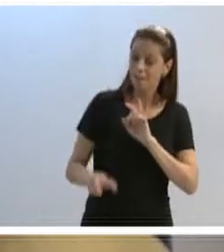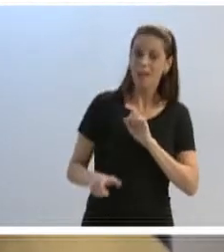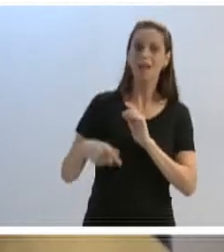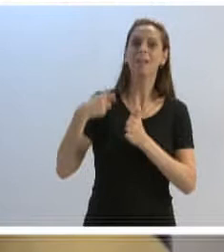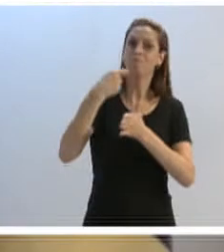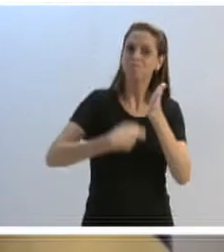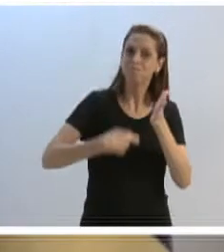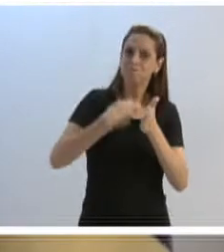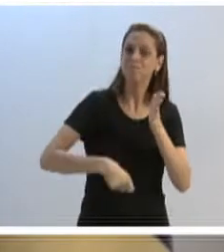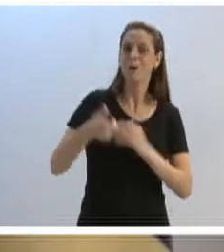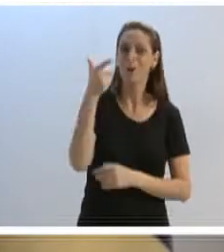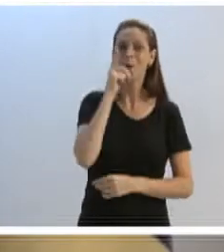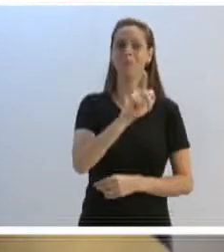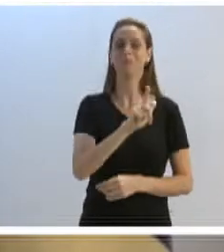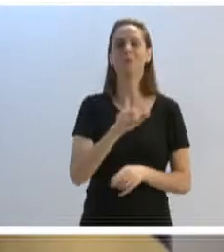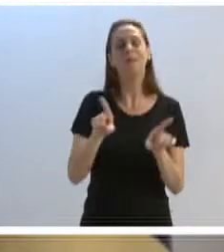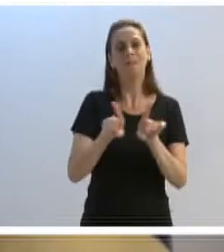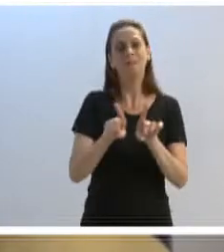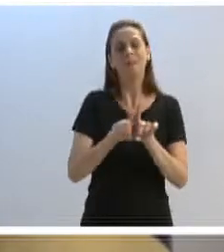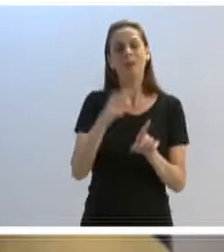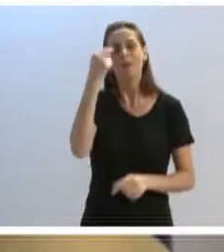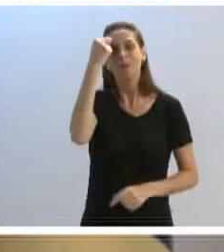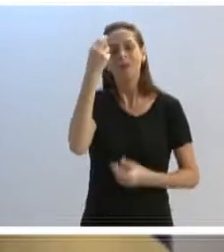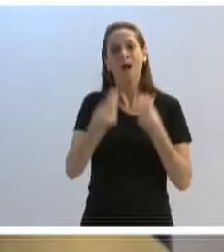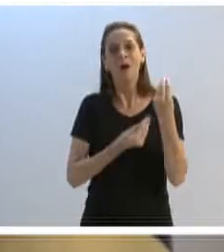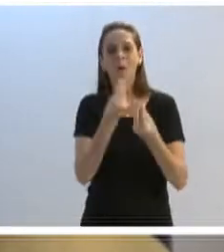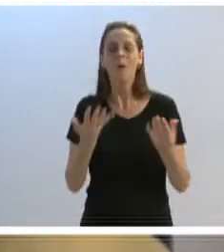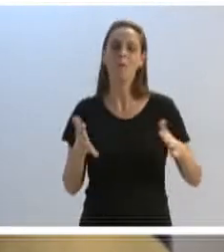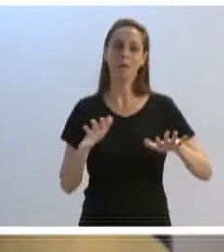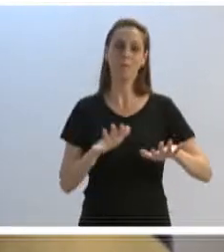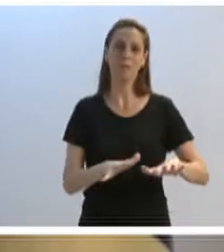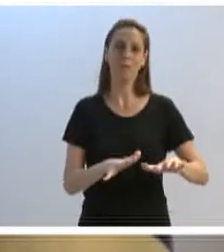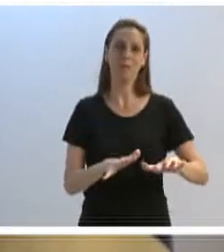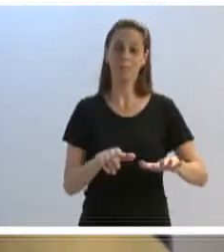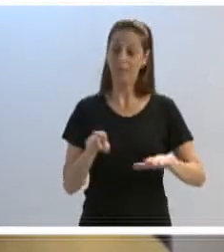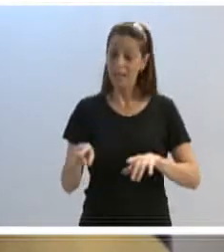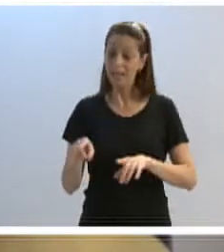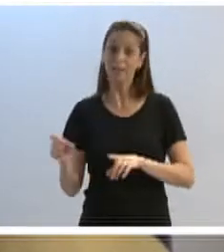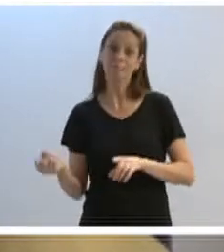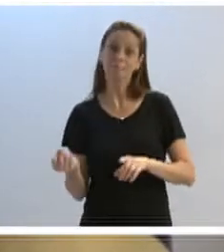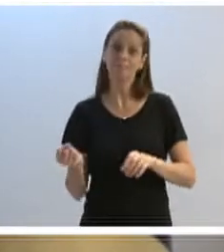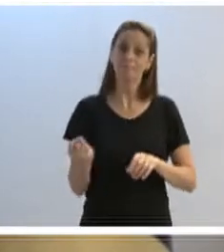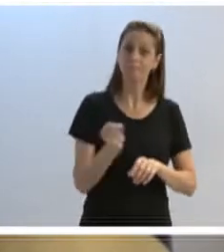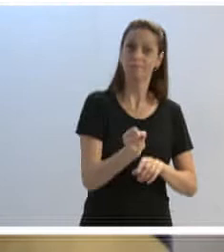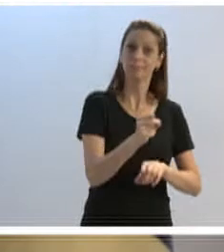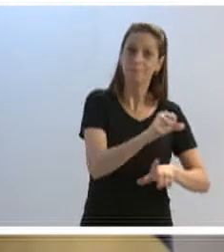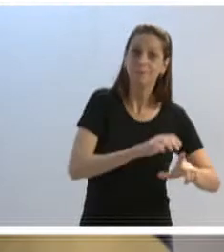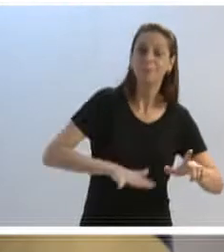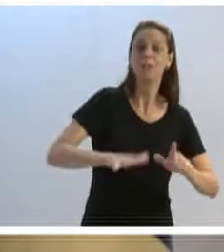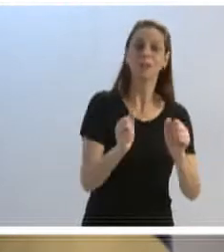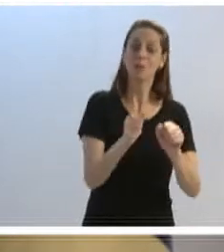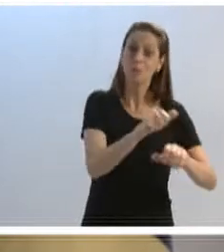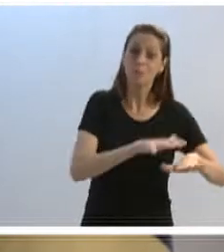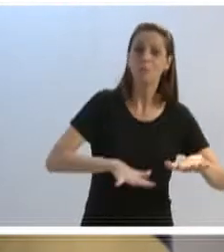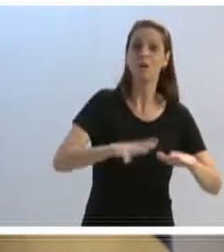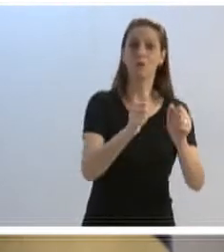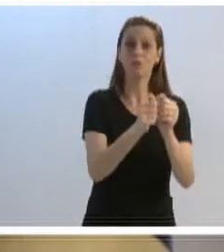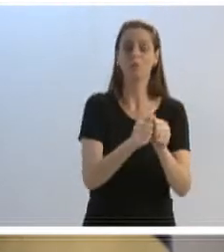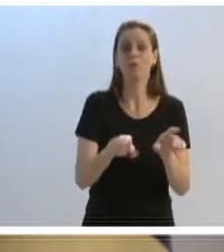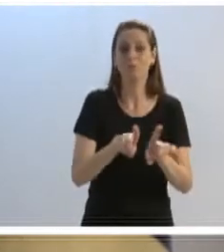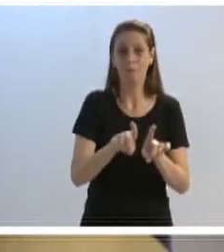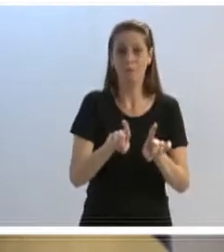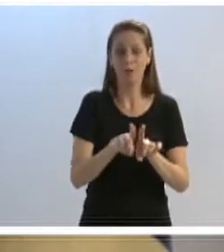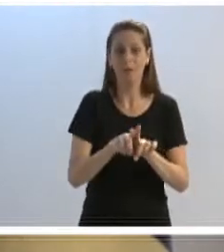da população e pensar a inclusão desses na sociedade, para que os respectivos